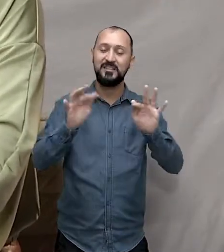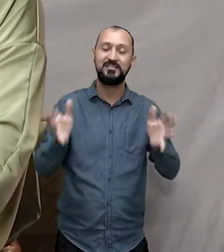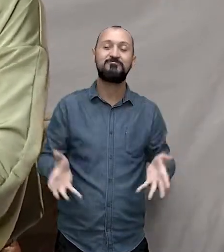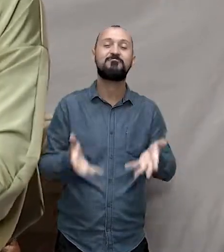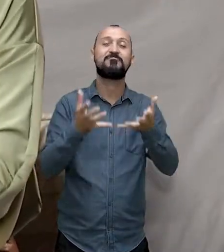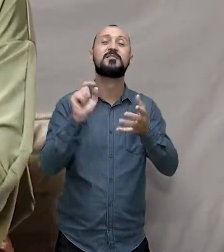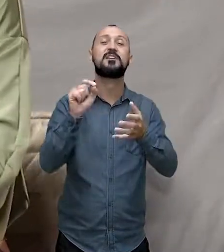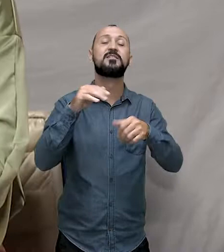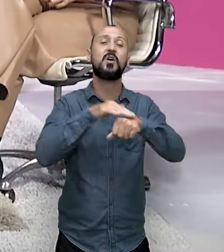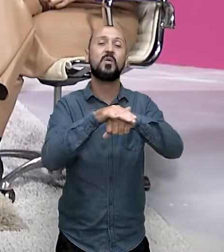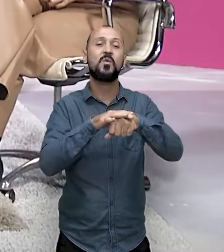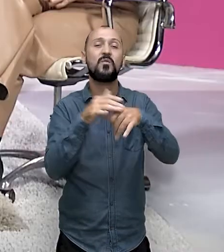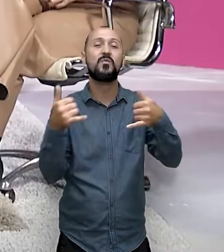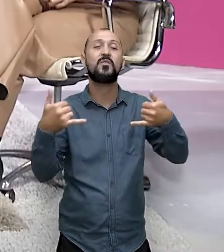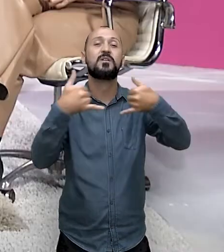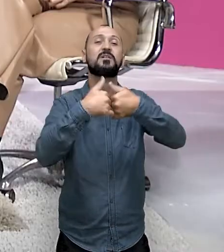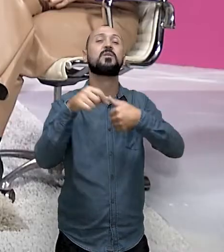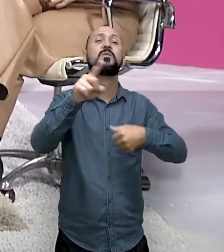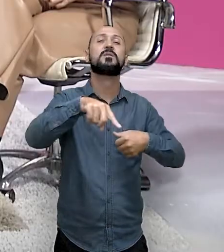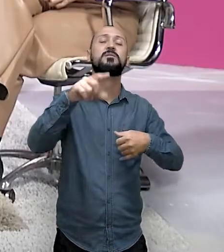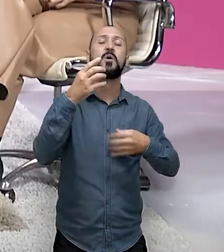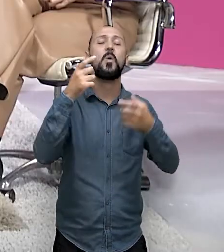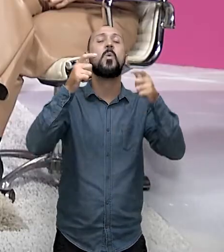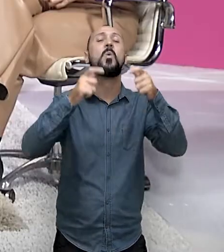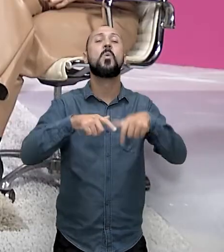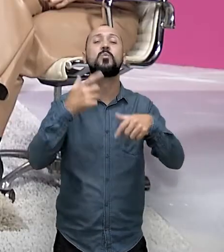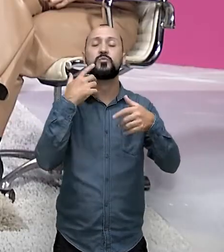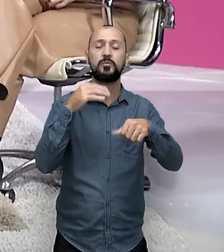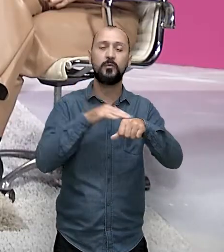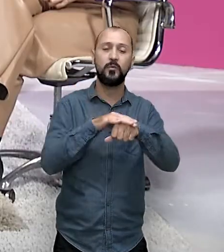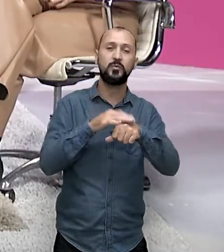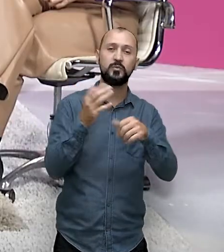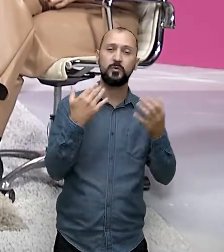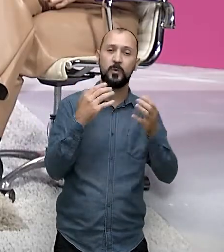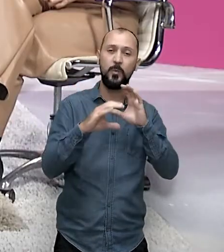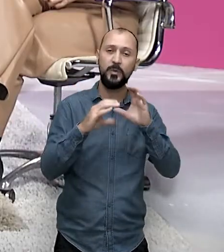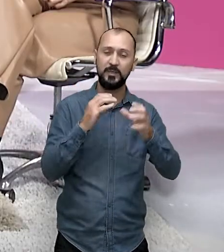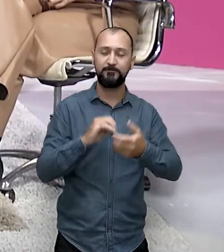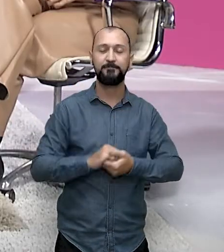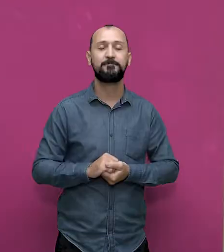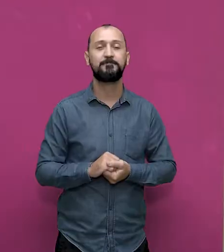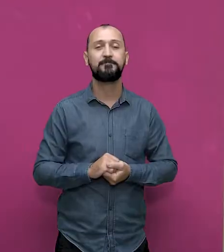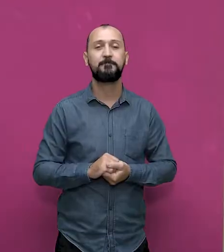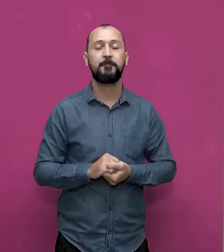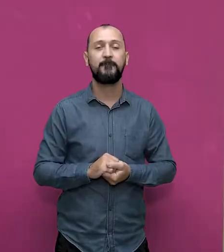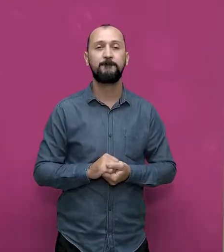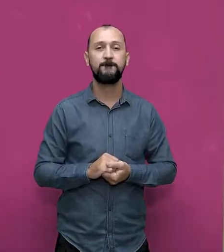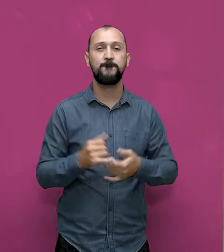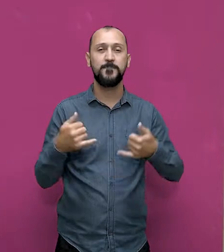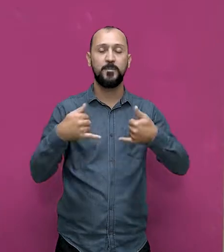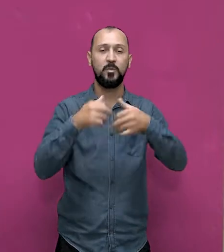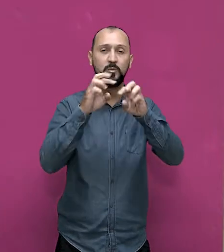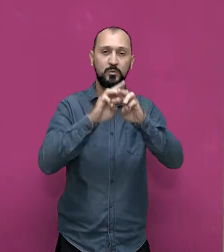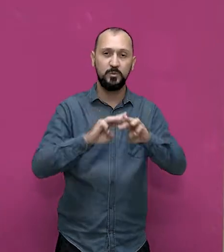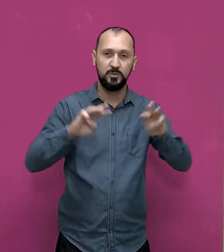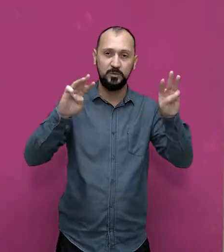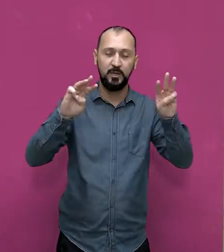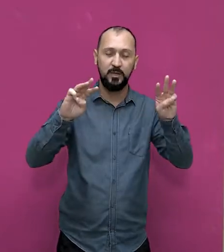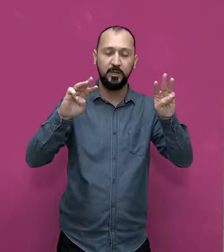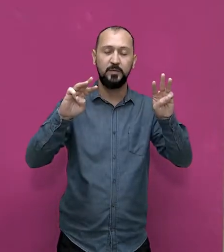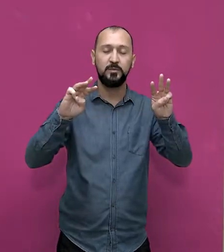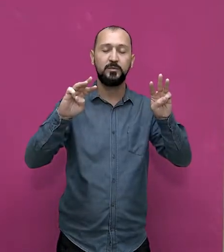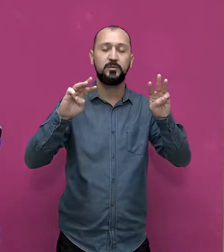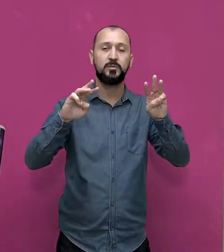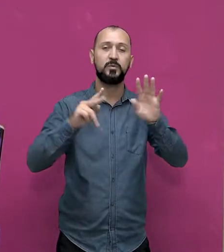dessa área. Agora, quem quiser falar um pouquinho mais com vocês, deixa pra gente os canais de comunicação, por favor. Tá, eu vou deixar aqui o site